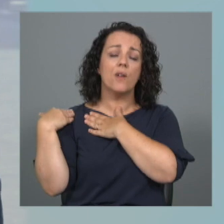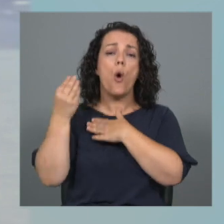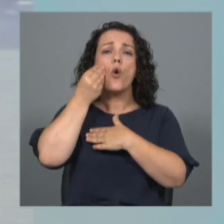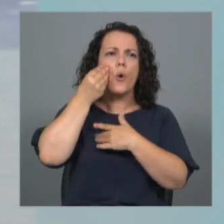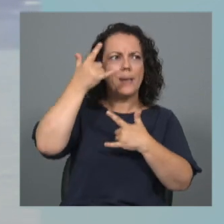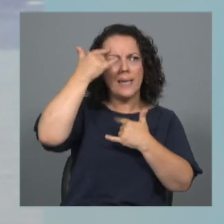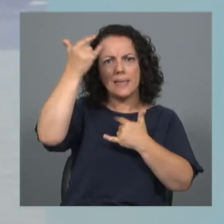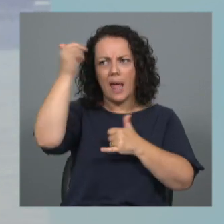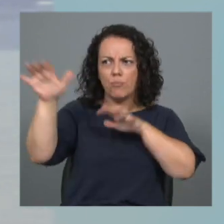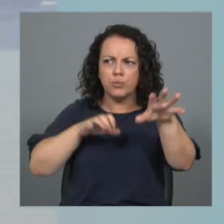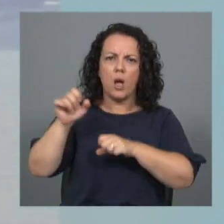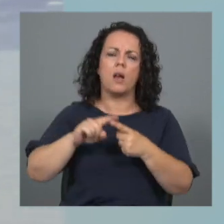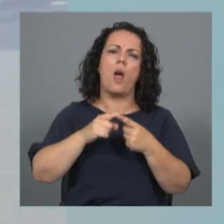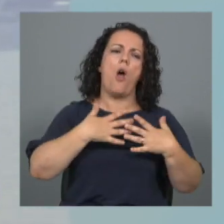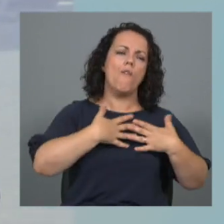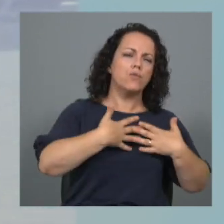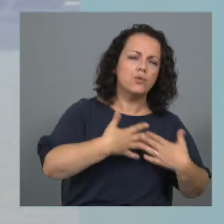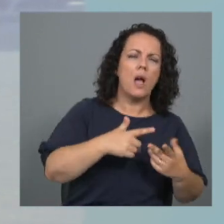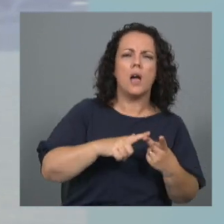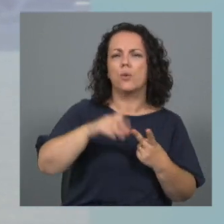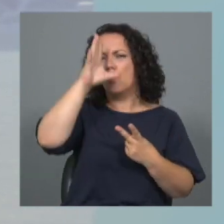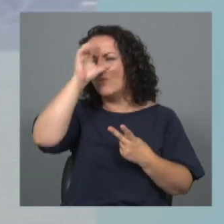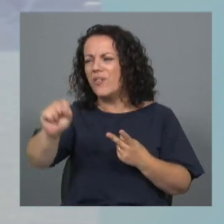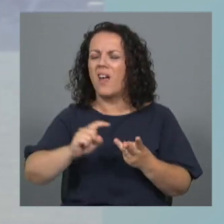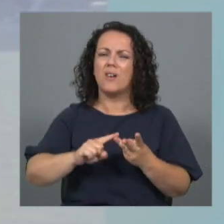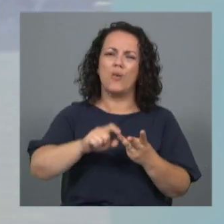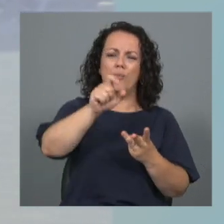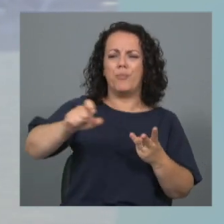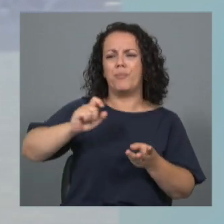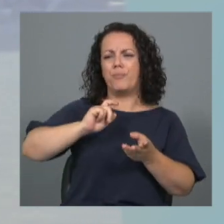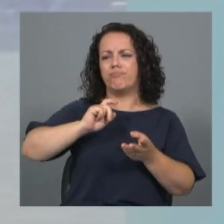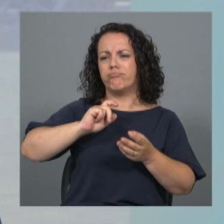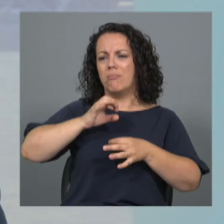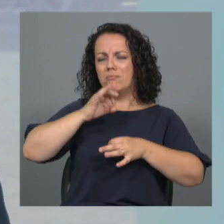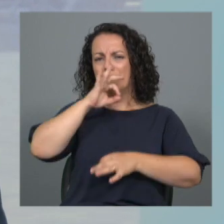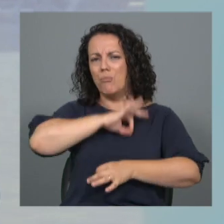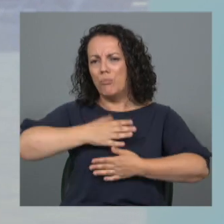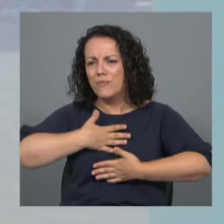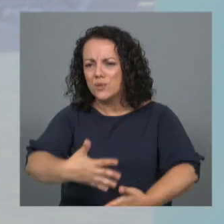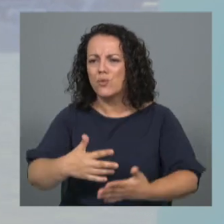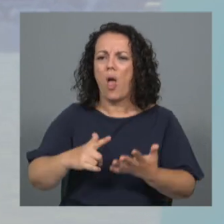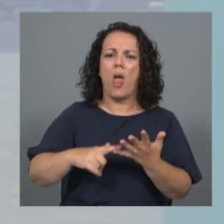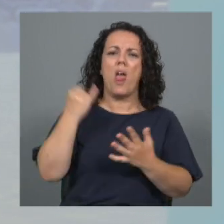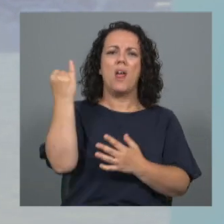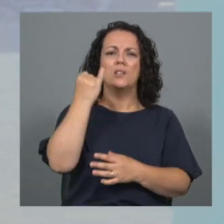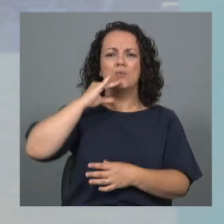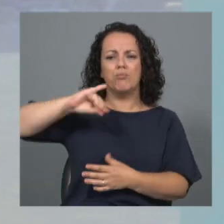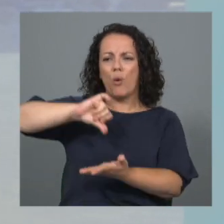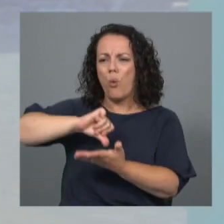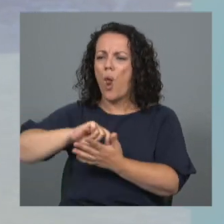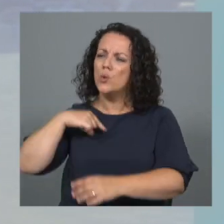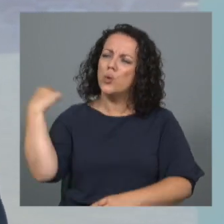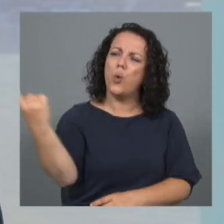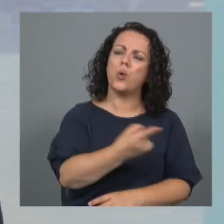criativamente, voluntários, volto a dizer, profissionais, governo, instituições locais, todos, com o olhar naquela pessoa, na